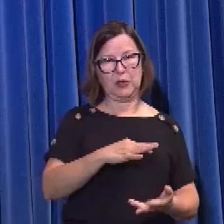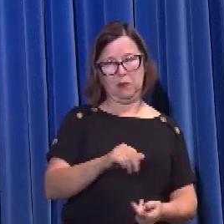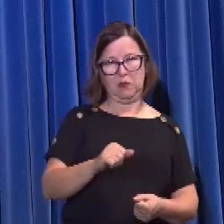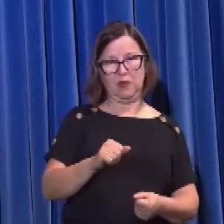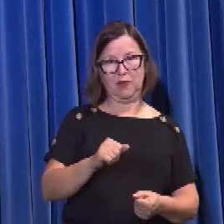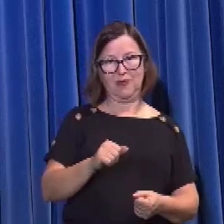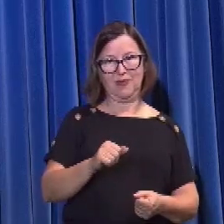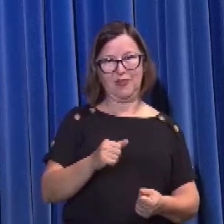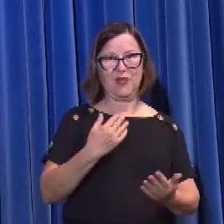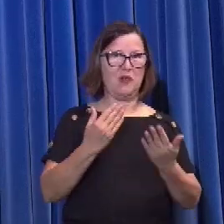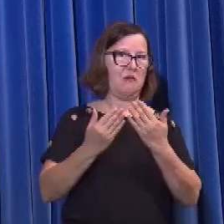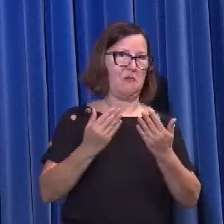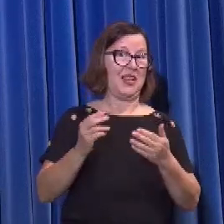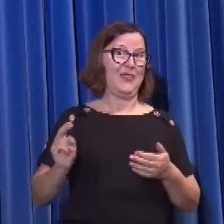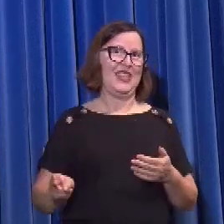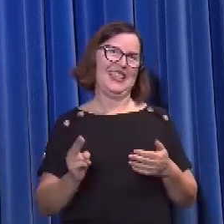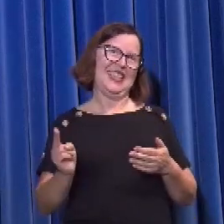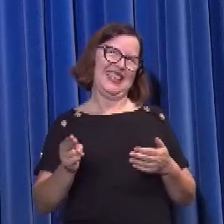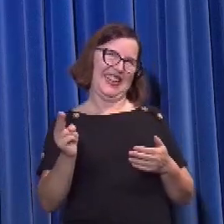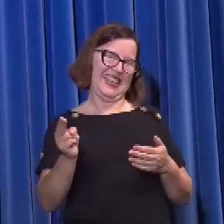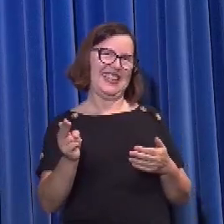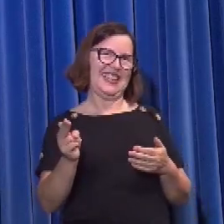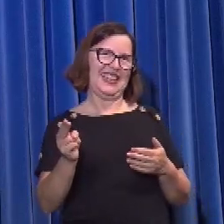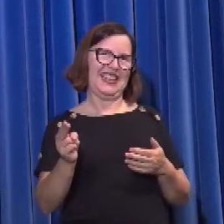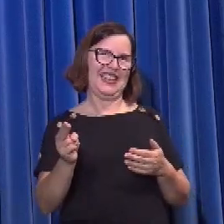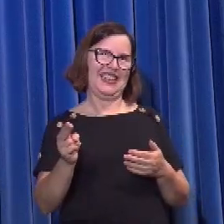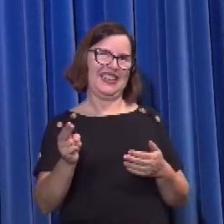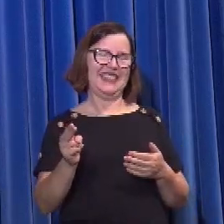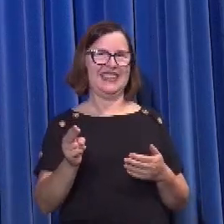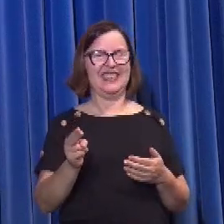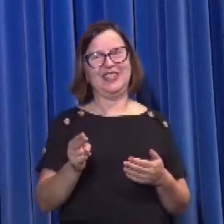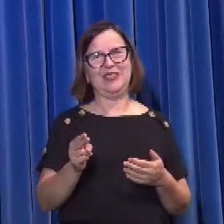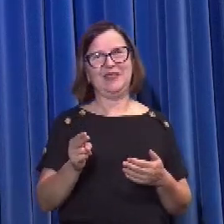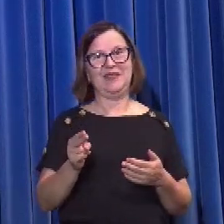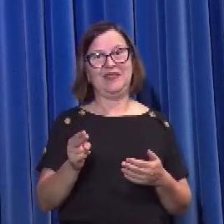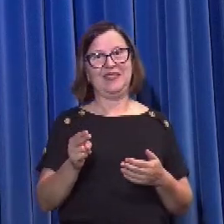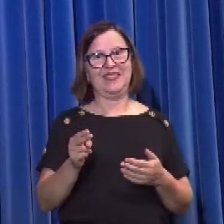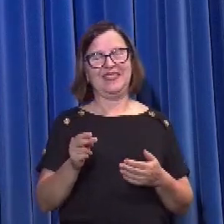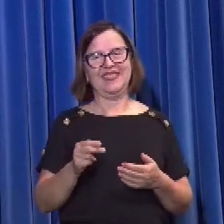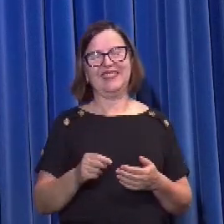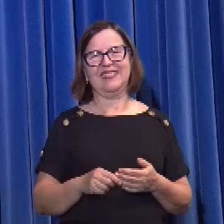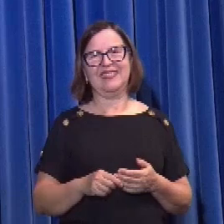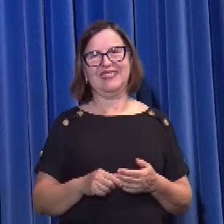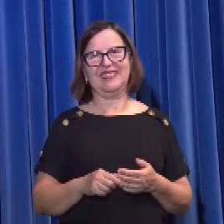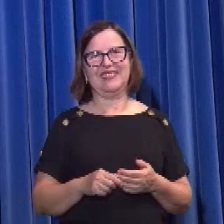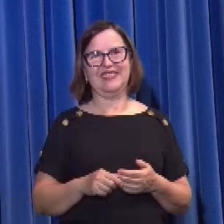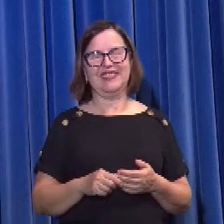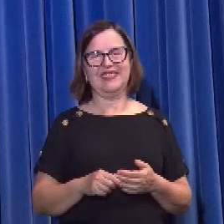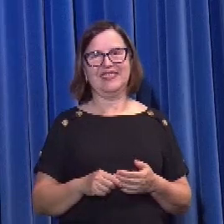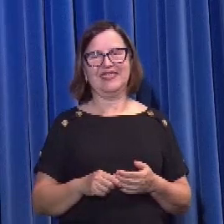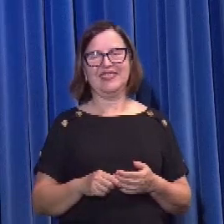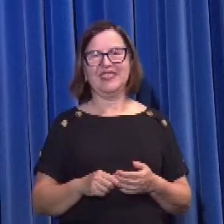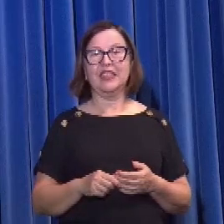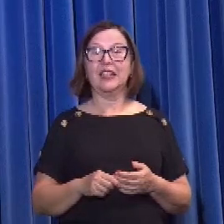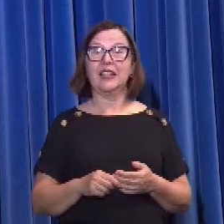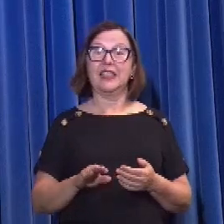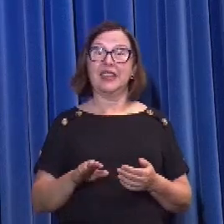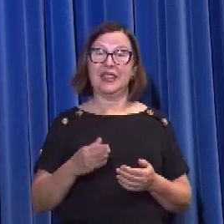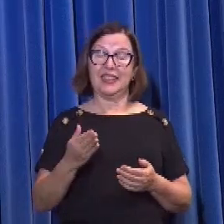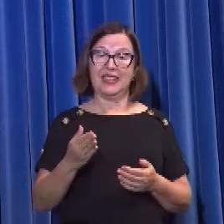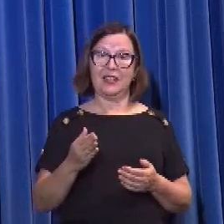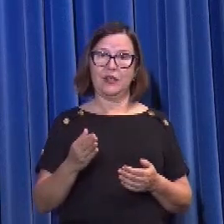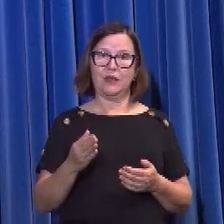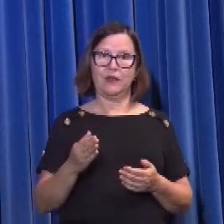dessa vida. Não dá para comparar. É a eternidade que está em jogo. Então nós vamos passar